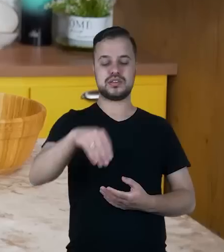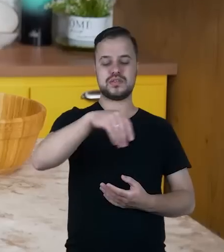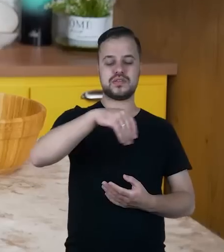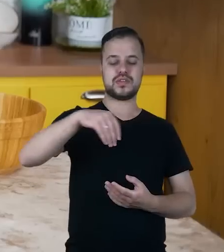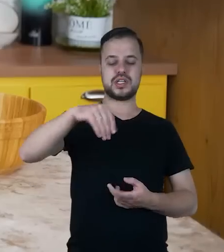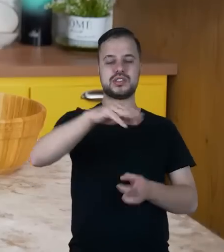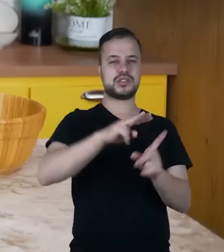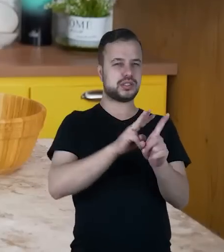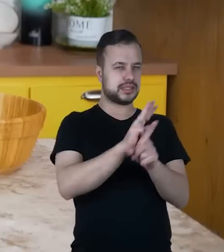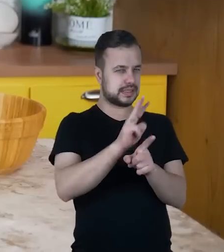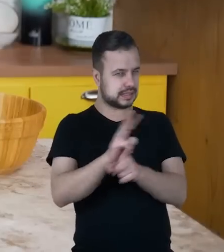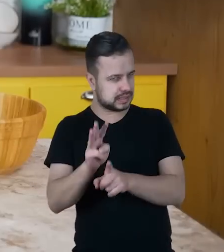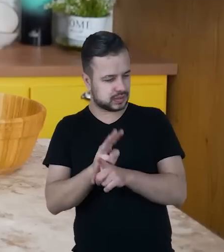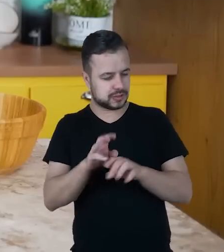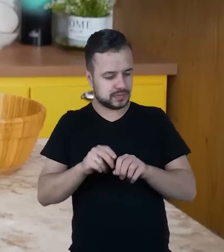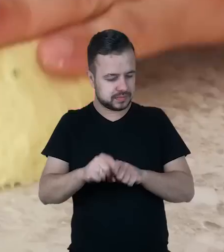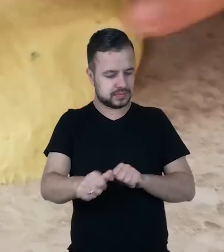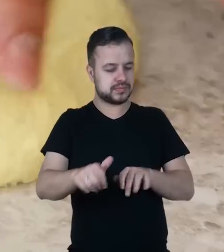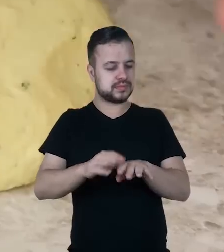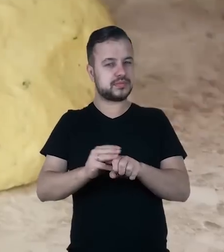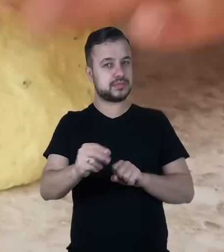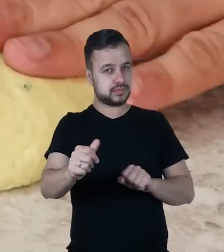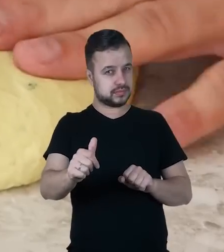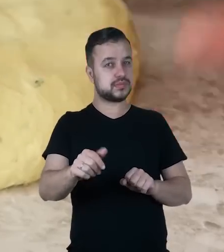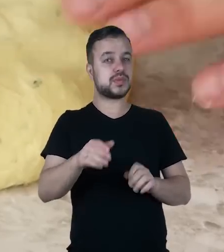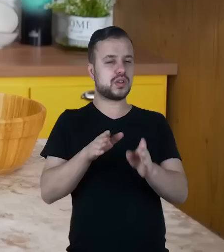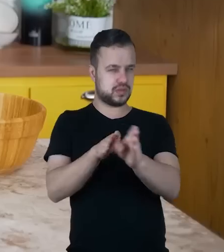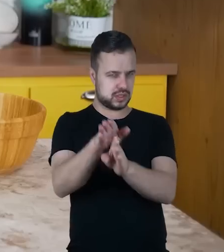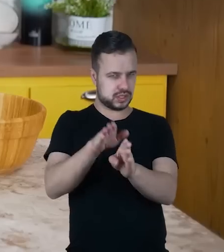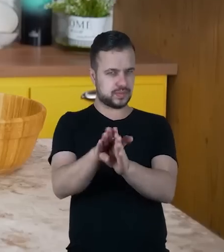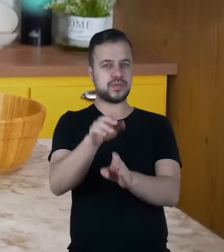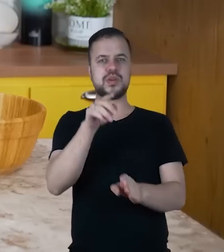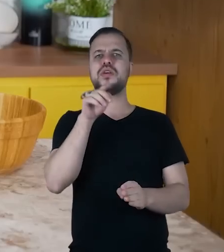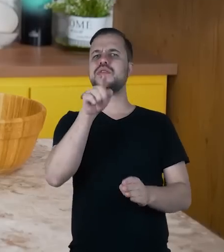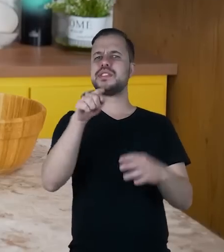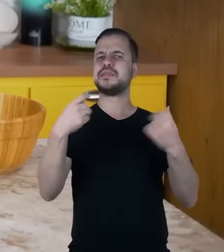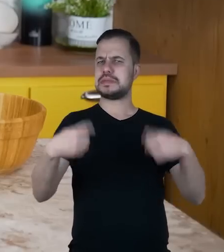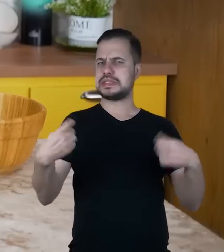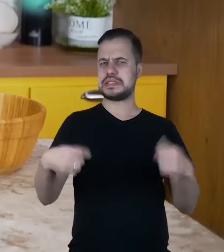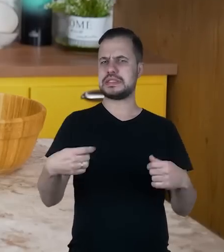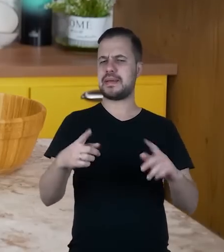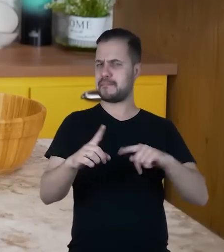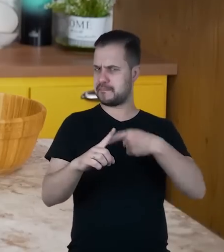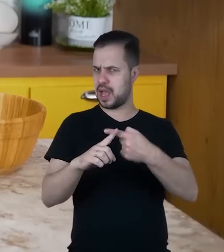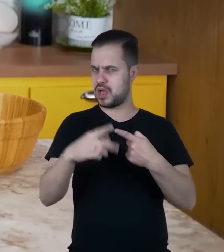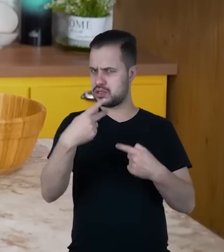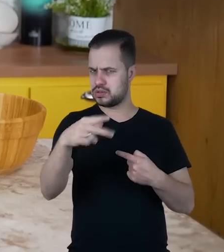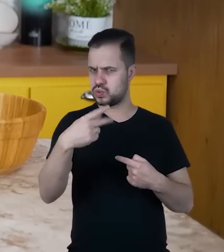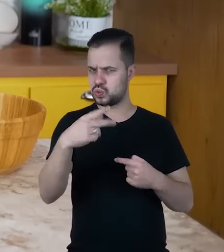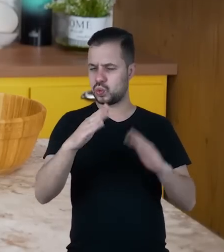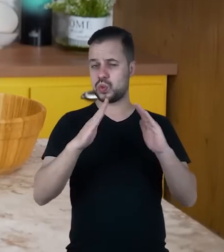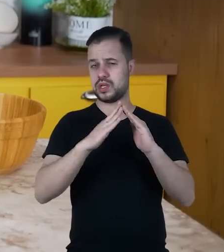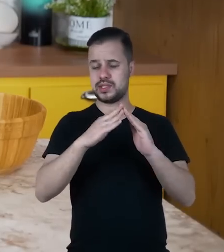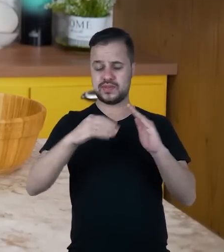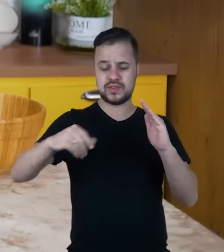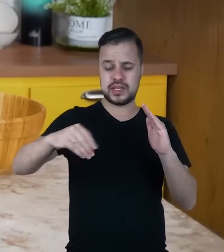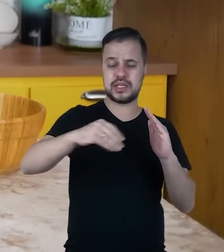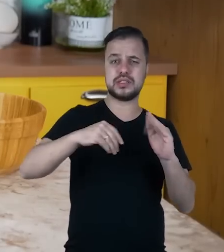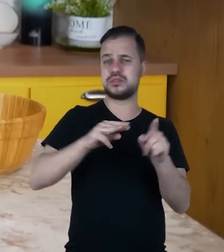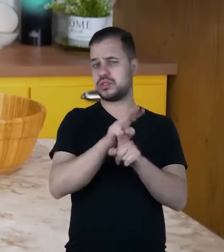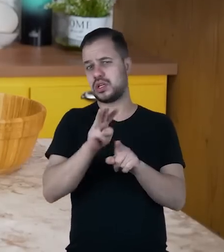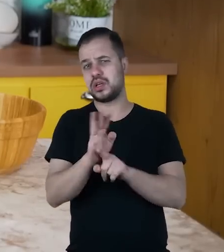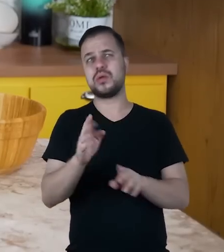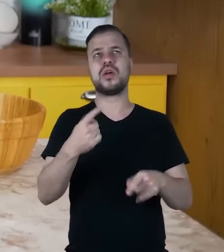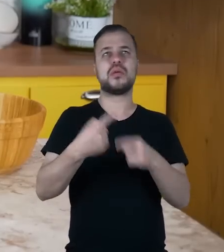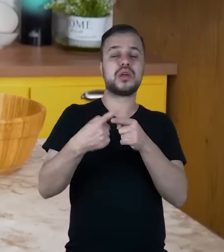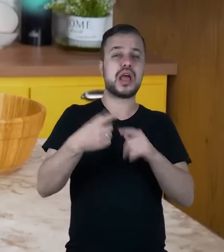Aqui eu já acrescentei toda a farinha de trigo e já sovei, mas eu vou te dar uma dica. Caso necessário, você tenha que acrescentar mais um pouco aí na sua casa, tá bom? Porque